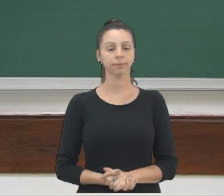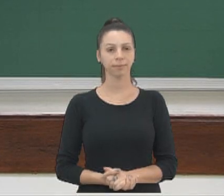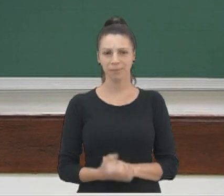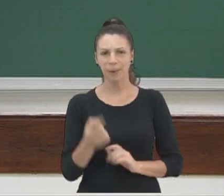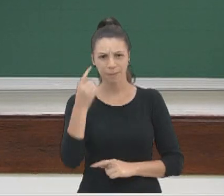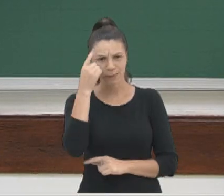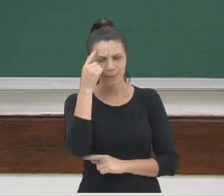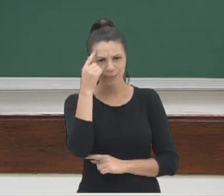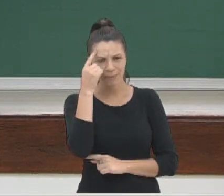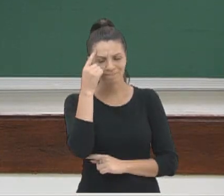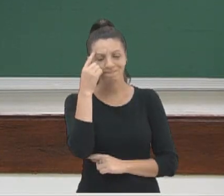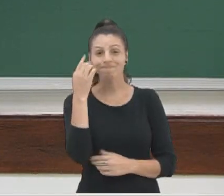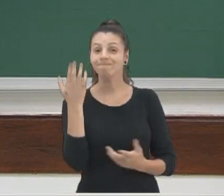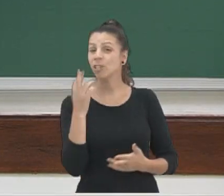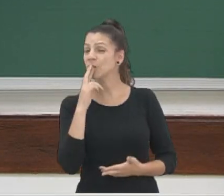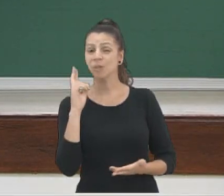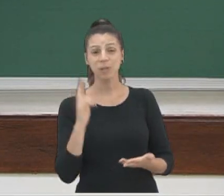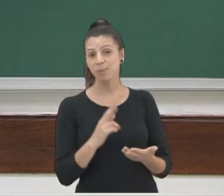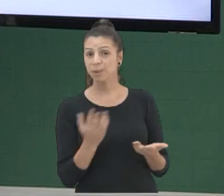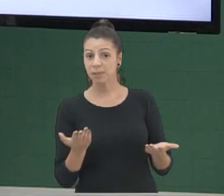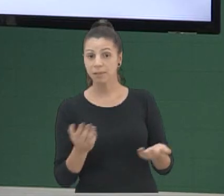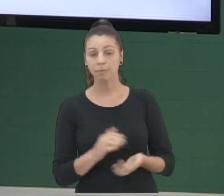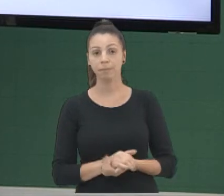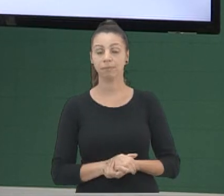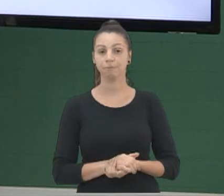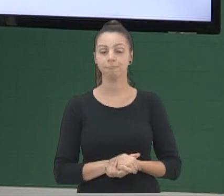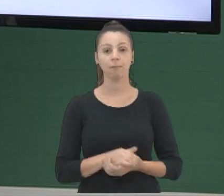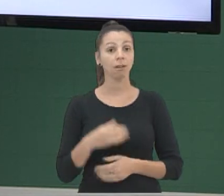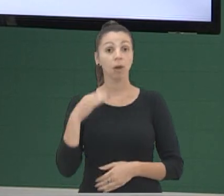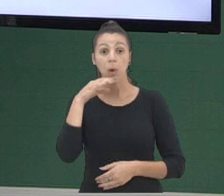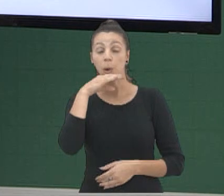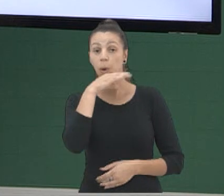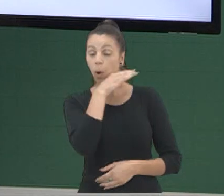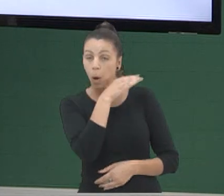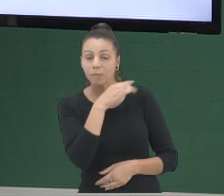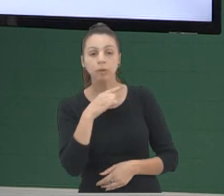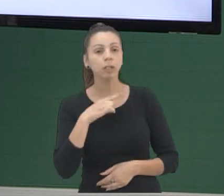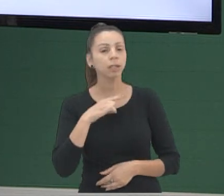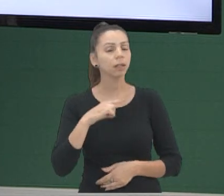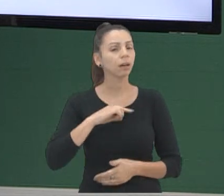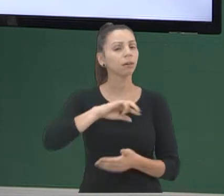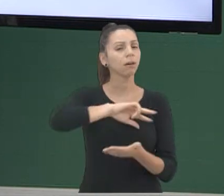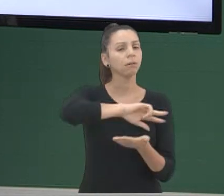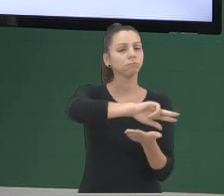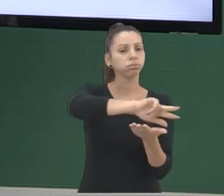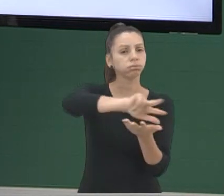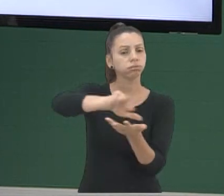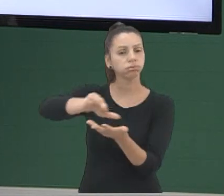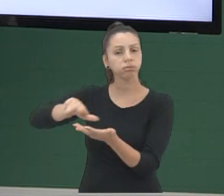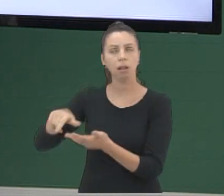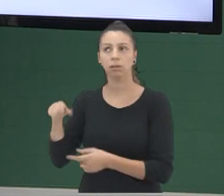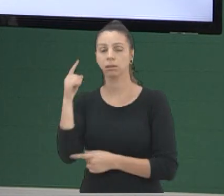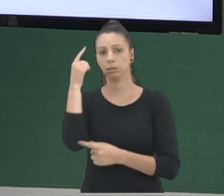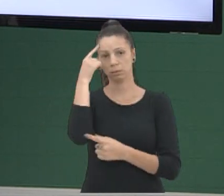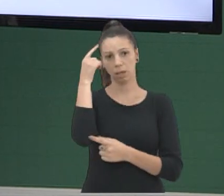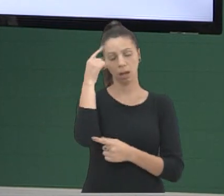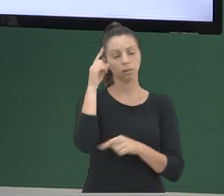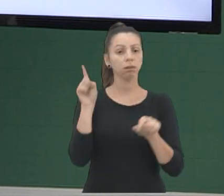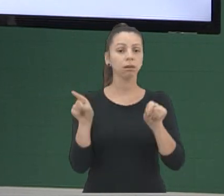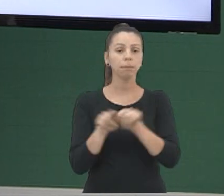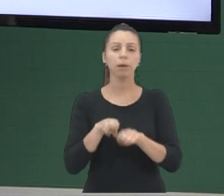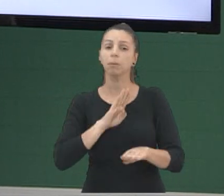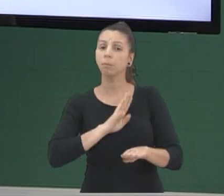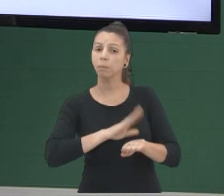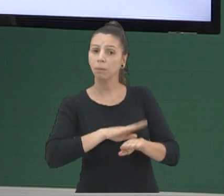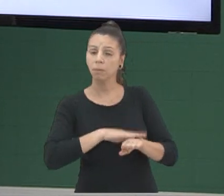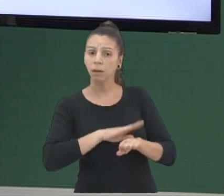Pensou? E aí? Claro que você deve ter pensado algumas ideias, você pode ter mais tempo para pensar, eu acho que é bem bacana você